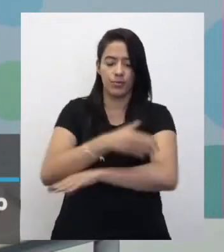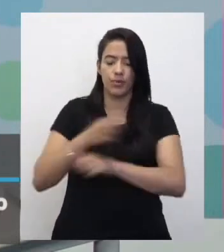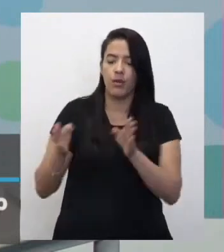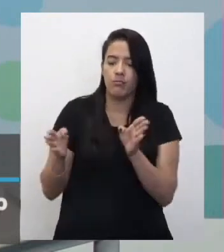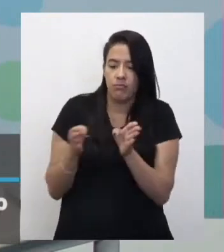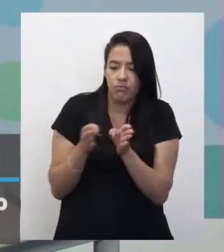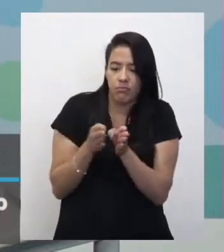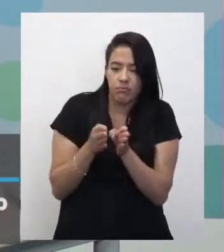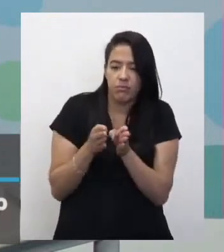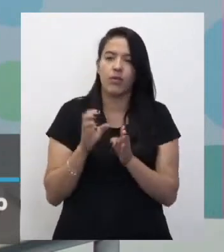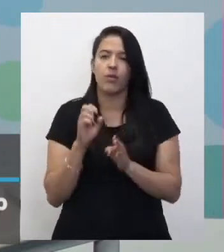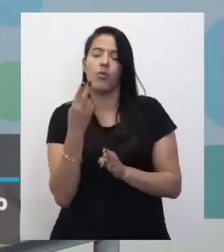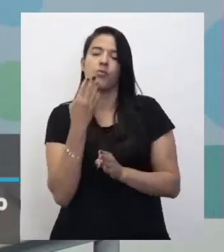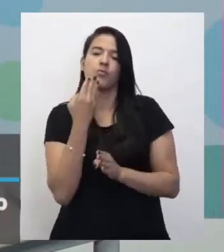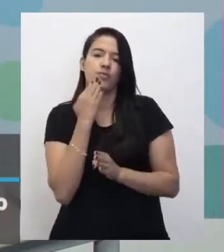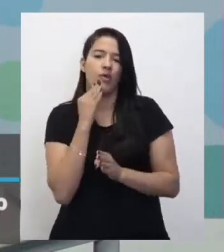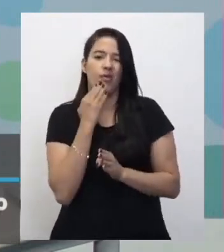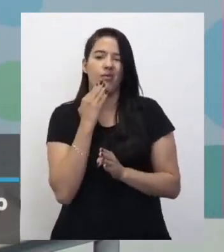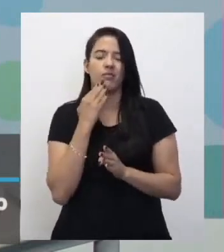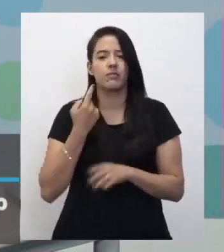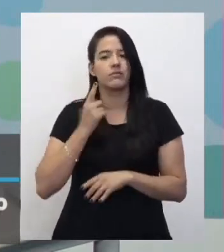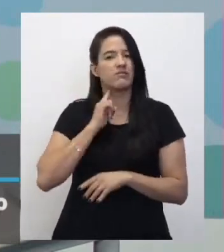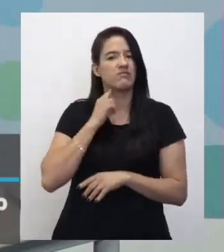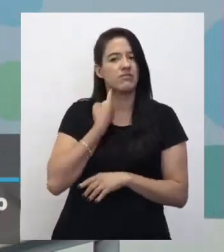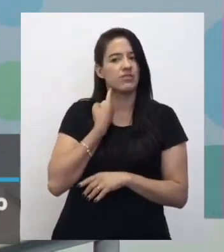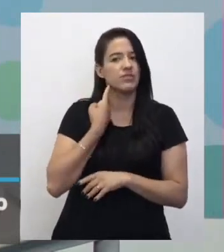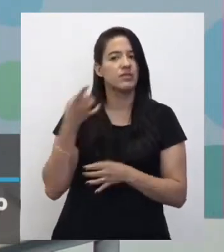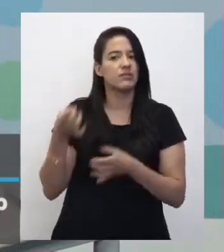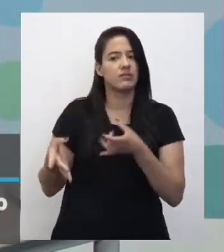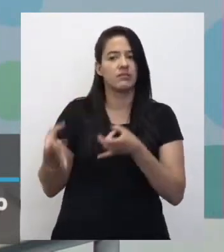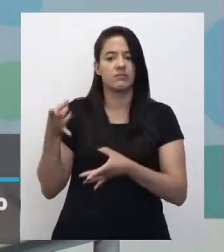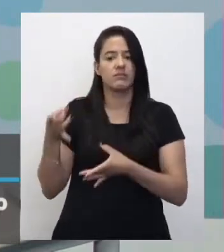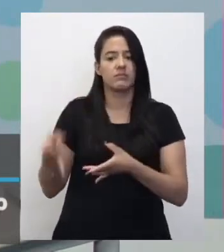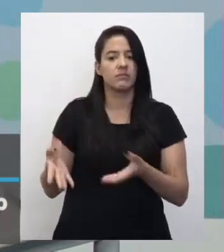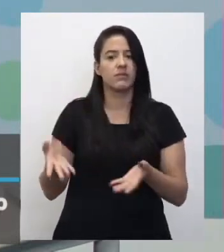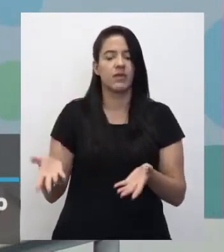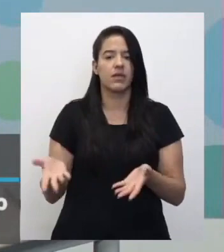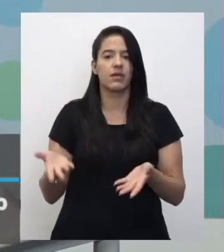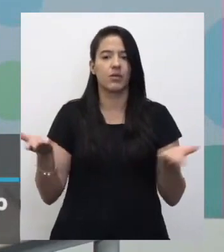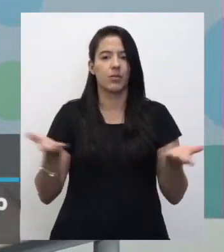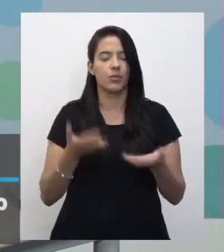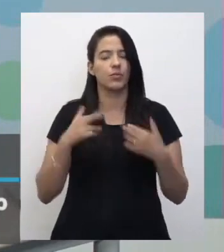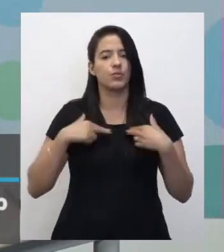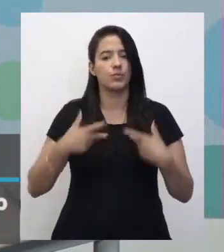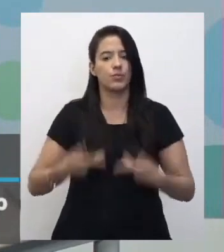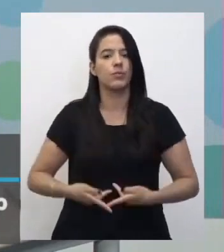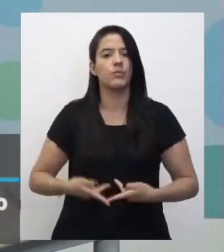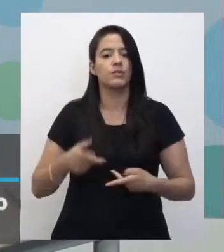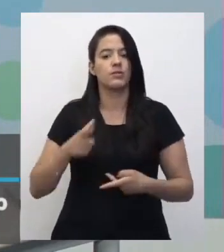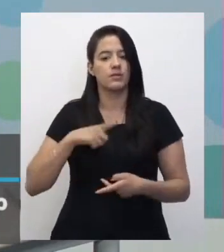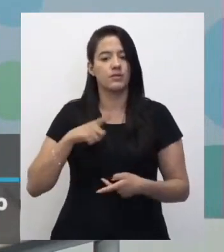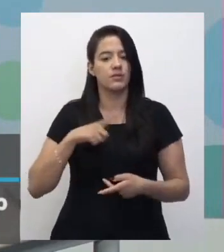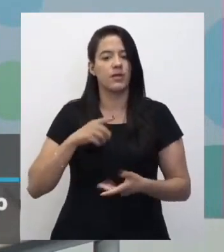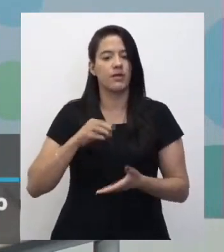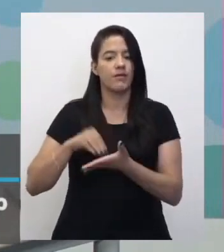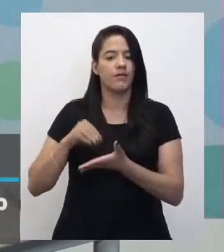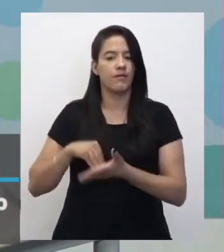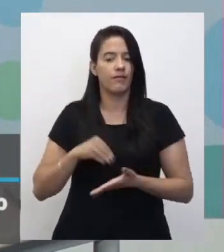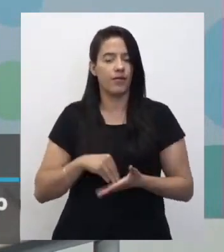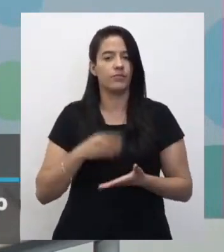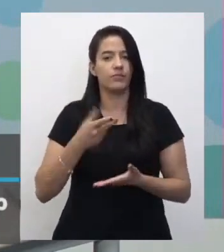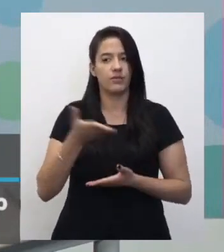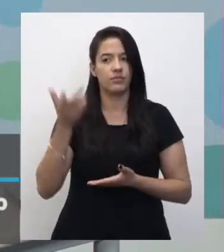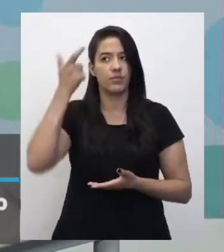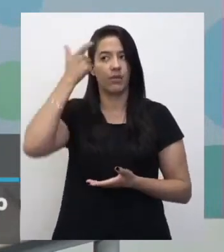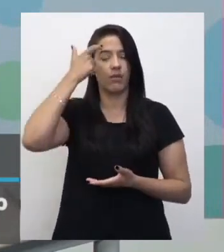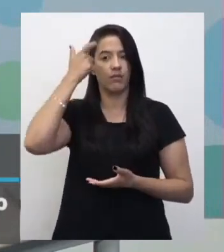estreitas ou tortas, sujeira, né, causada principalmente pela ação humana, né? Infelizmente a gente tem essa falta de consciência de muitas